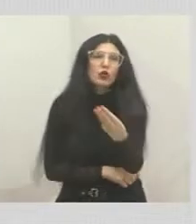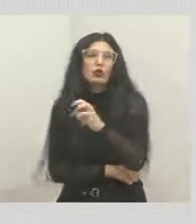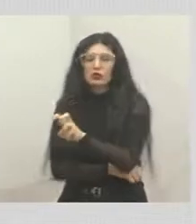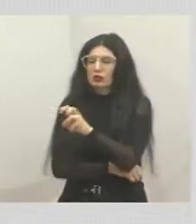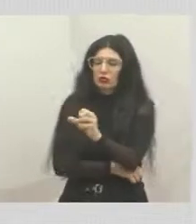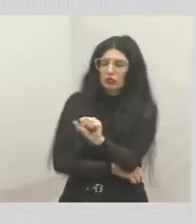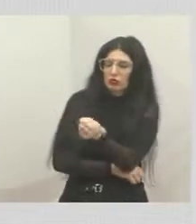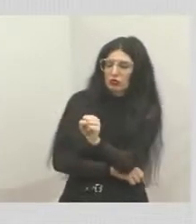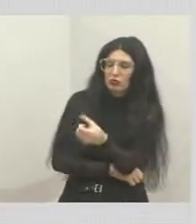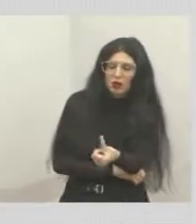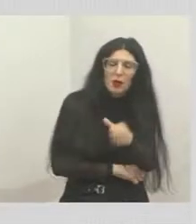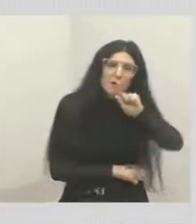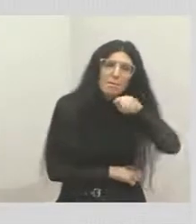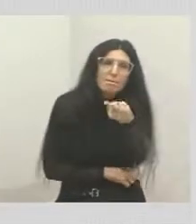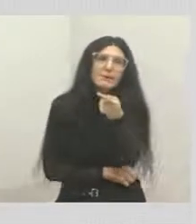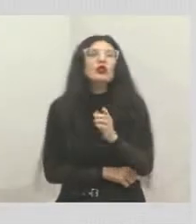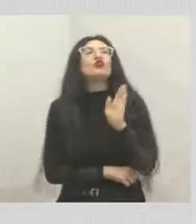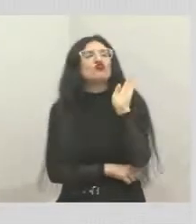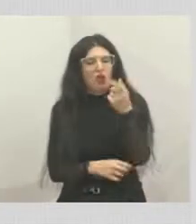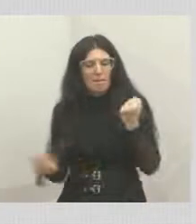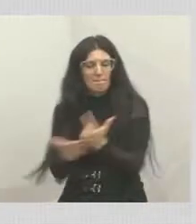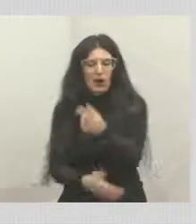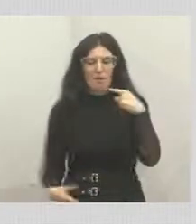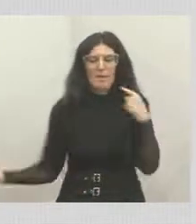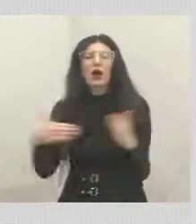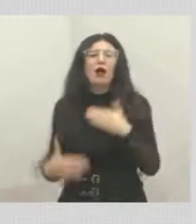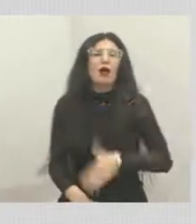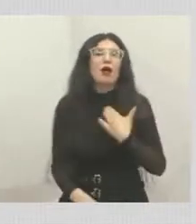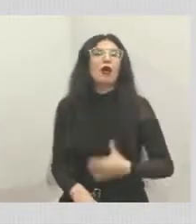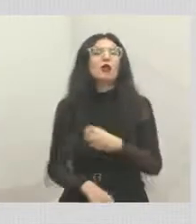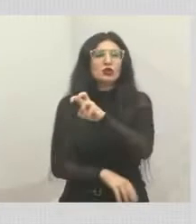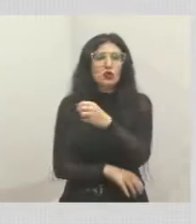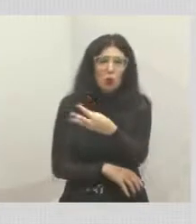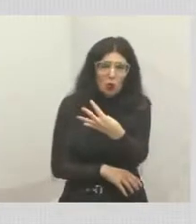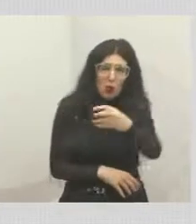182.586.000 e liquidado até o segundo quadrimestre,